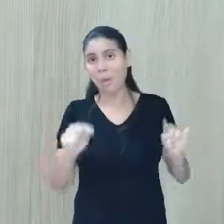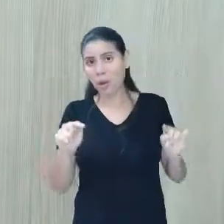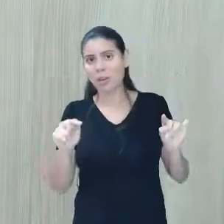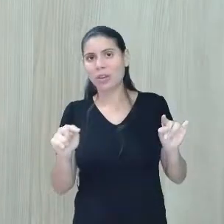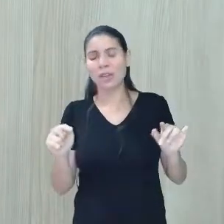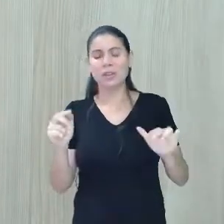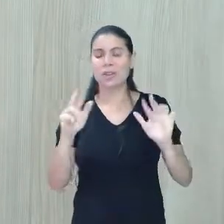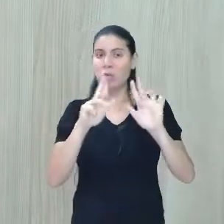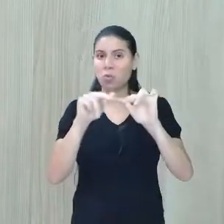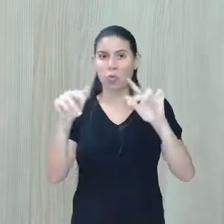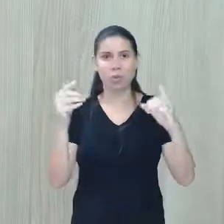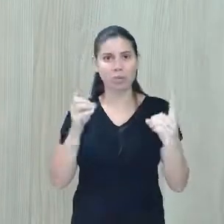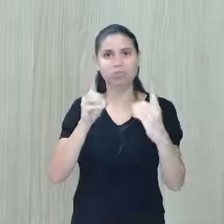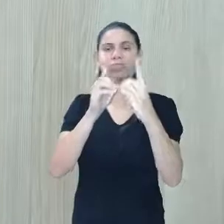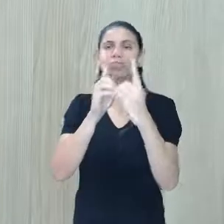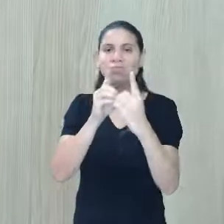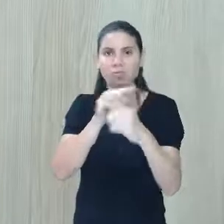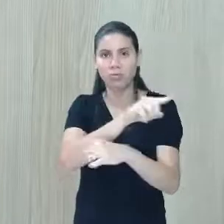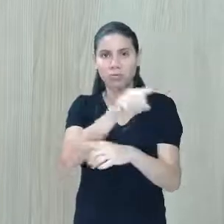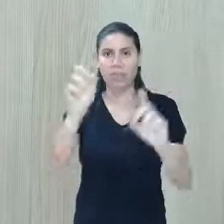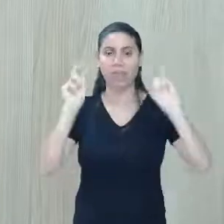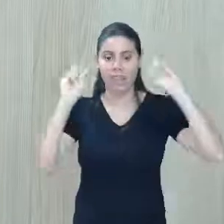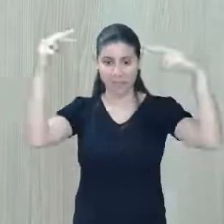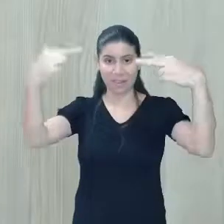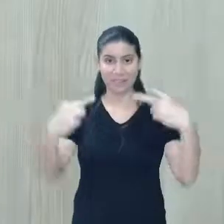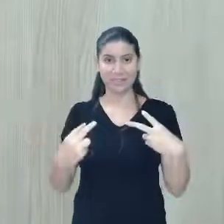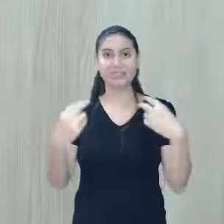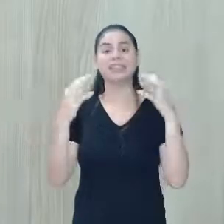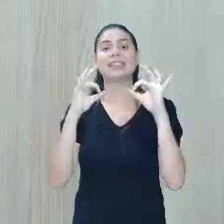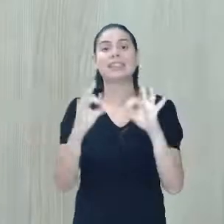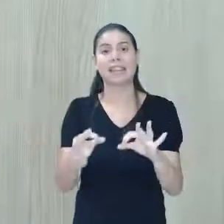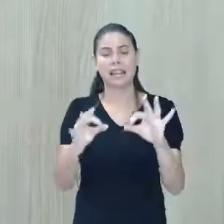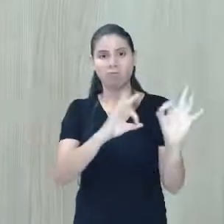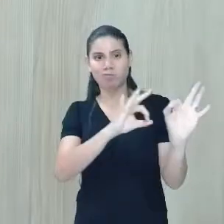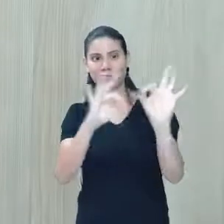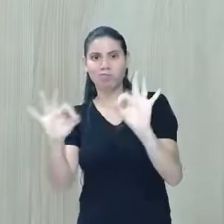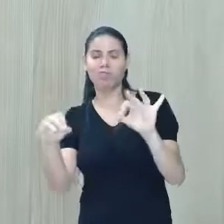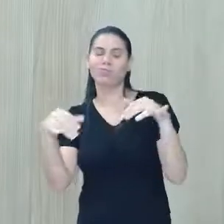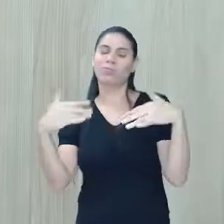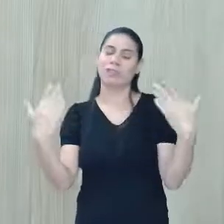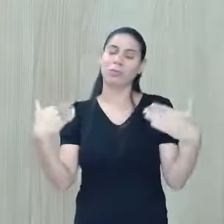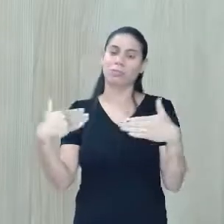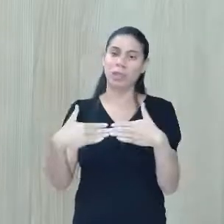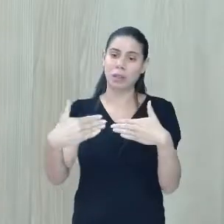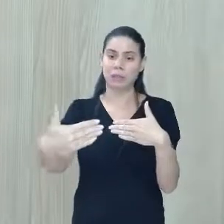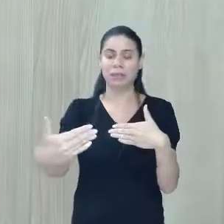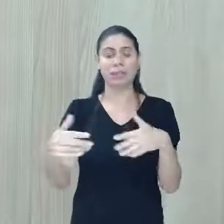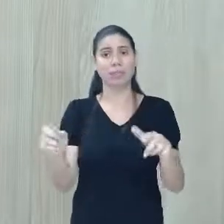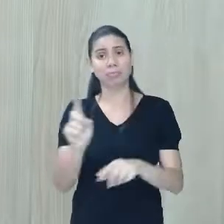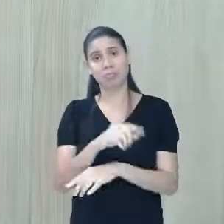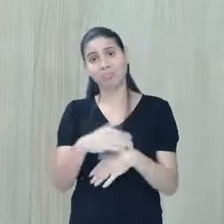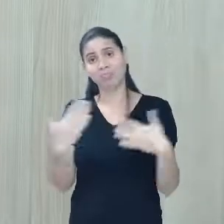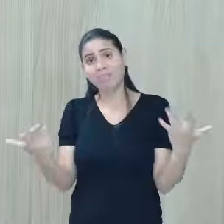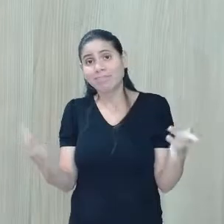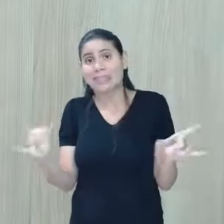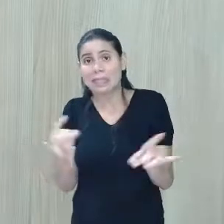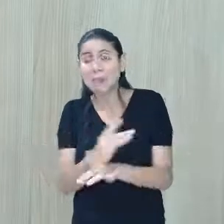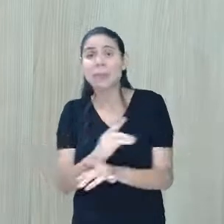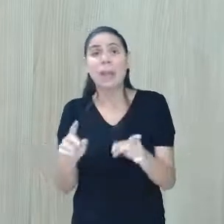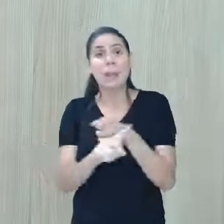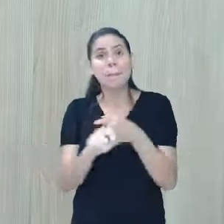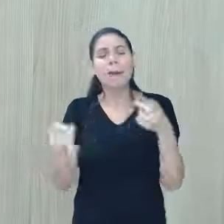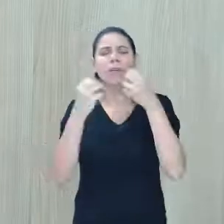nunca vi vocês que me viam, né, aqui, a partir de então não mais. Mas foi muito bacana o tempo que a gente passou